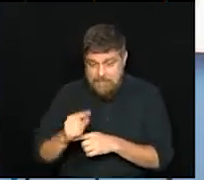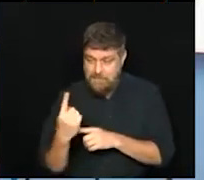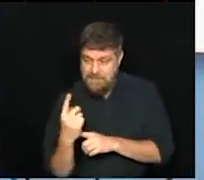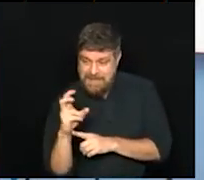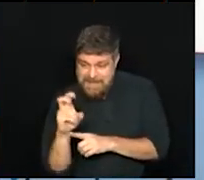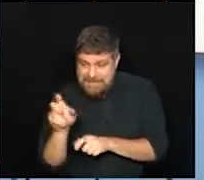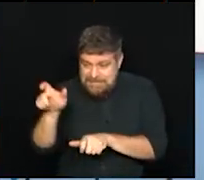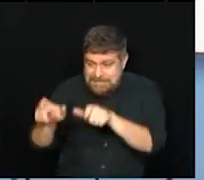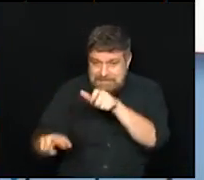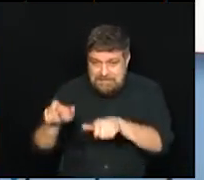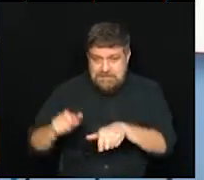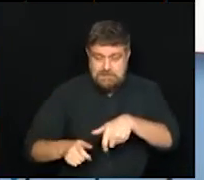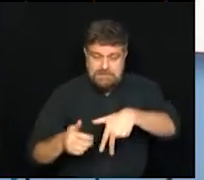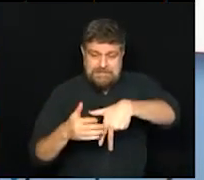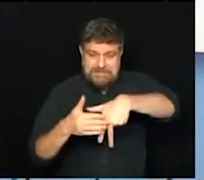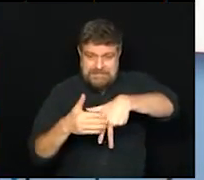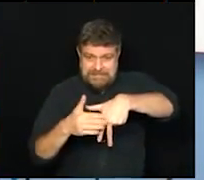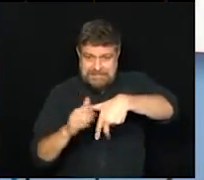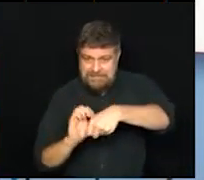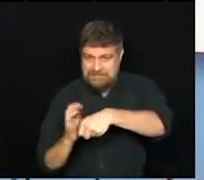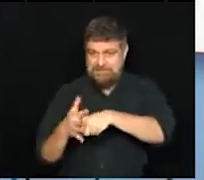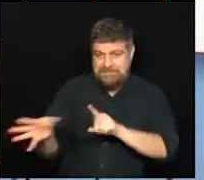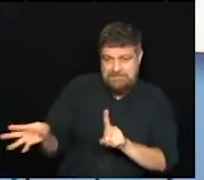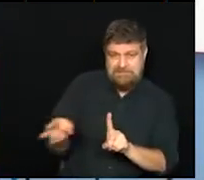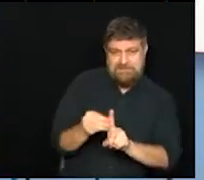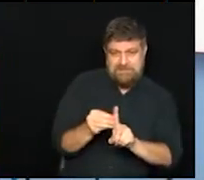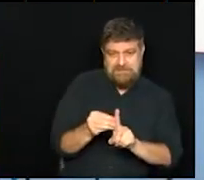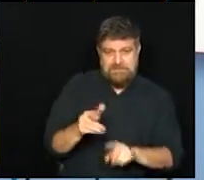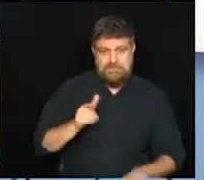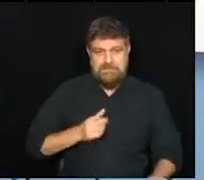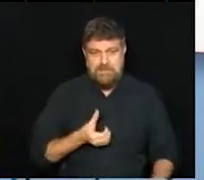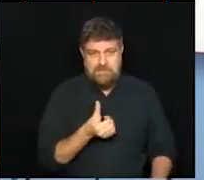18.855.015 casos da Covid-19. São